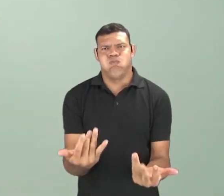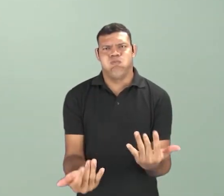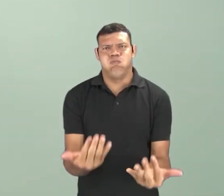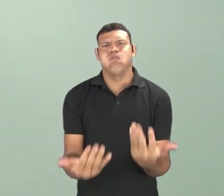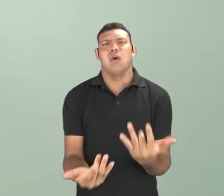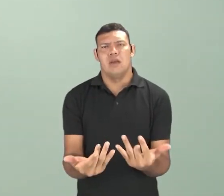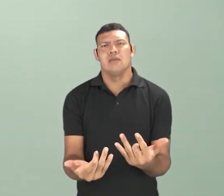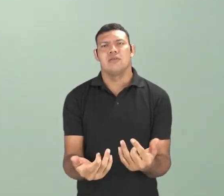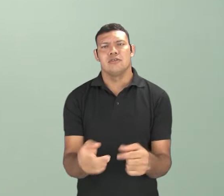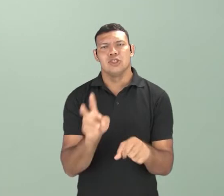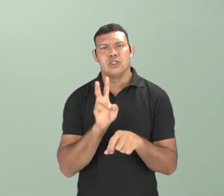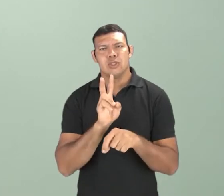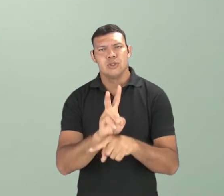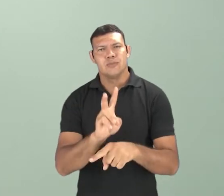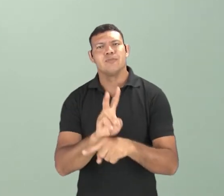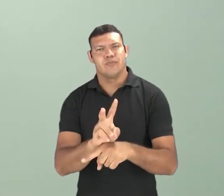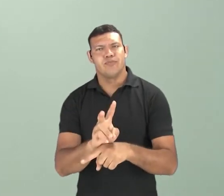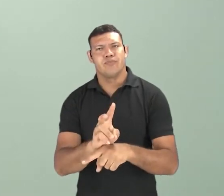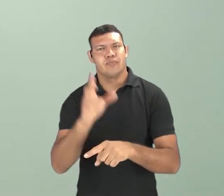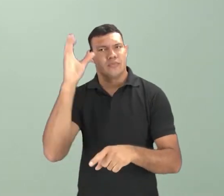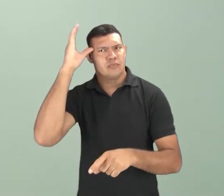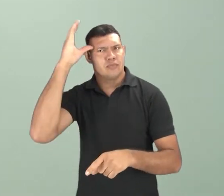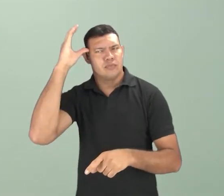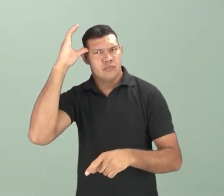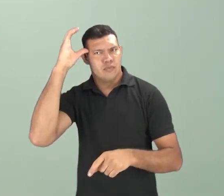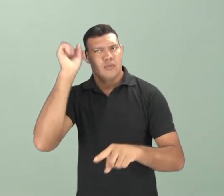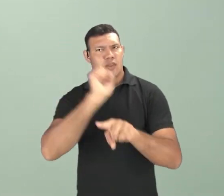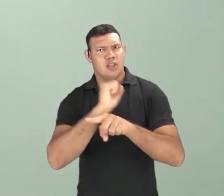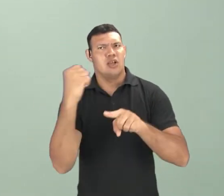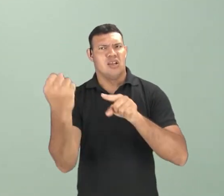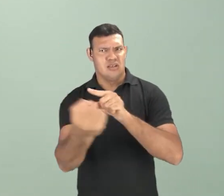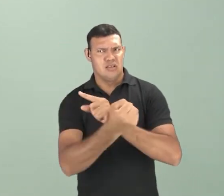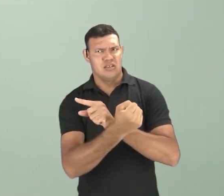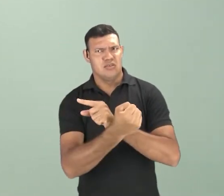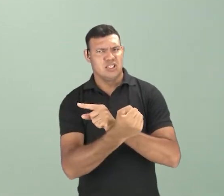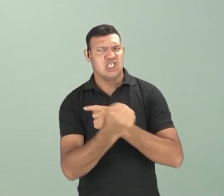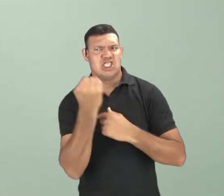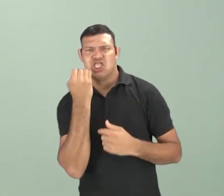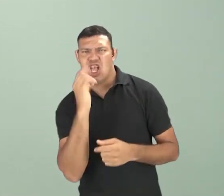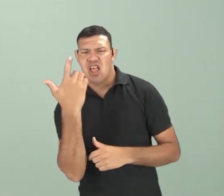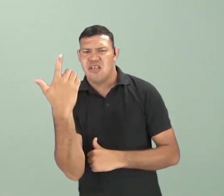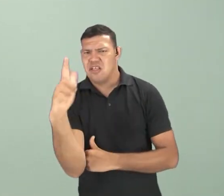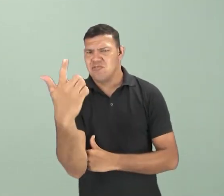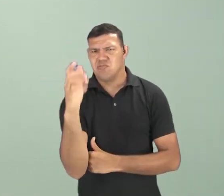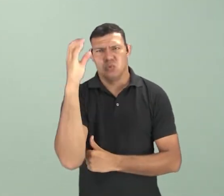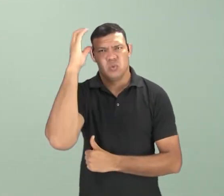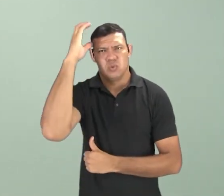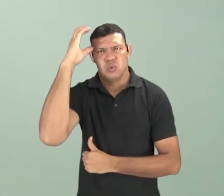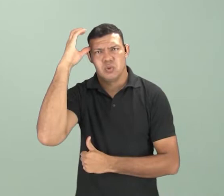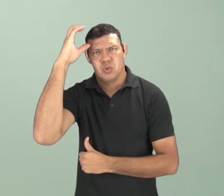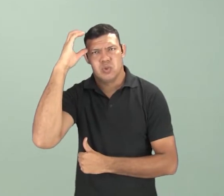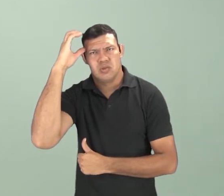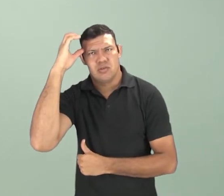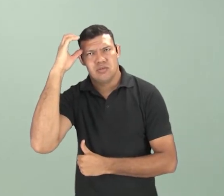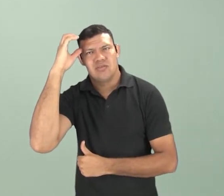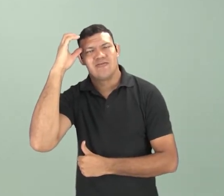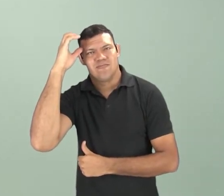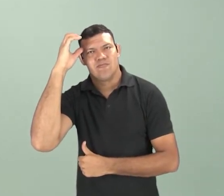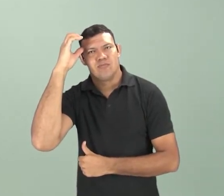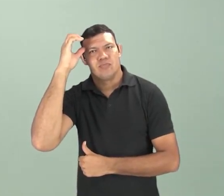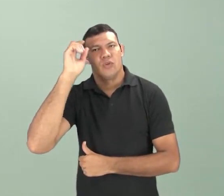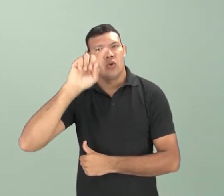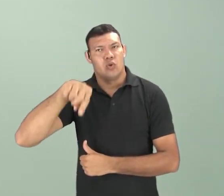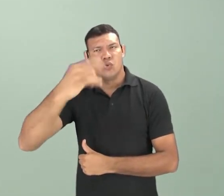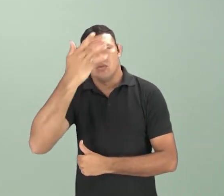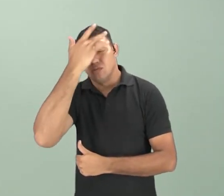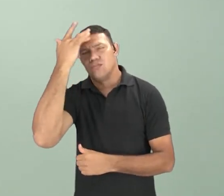da prevenção, a consciência vem da sociedade. Se nós não tivermos essa consciência, tá, o nosso próximo